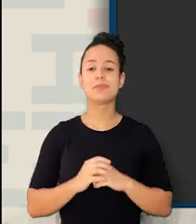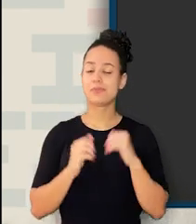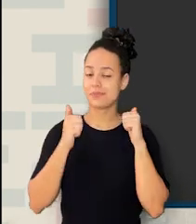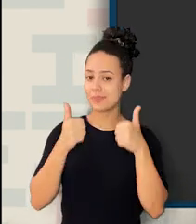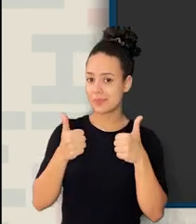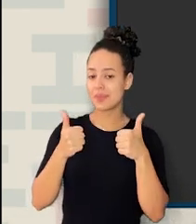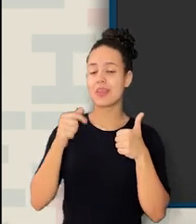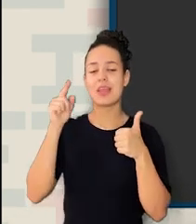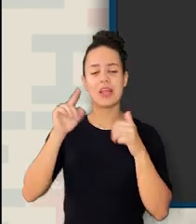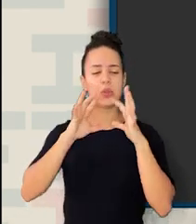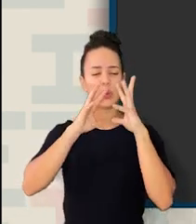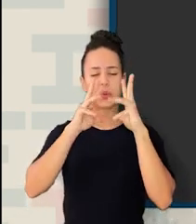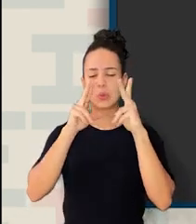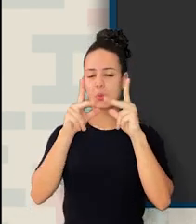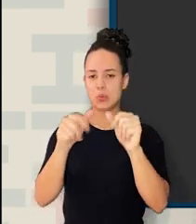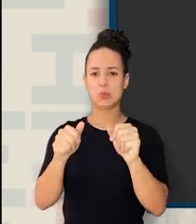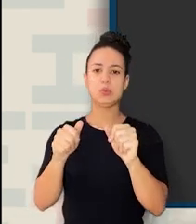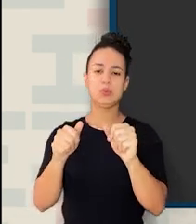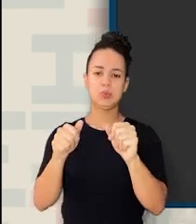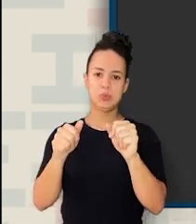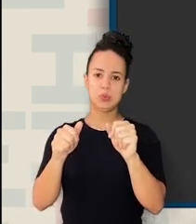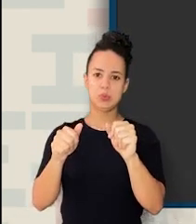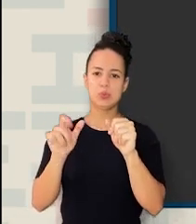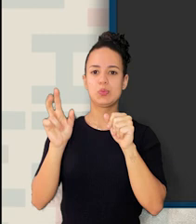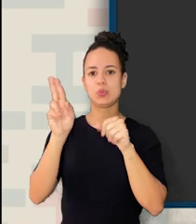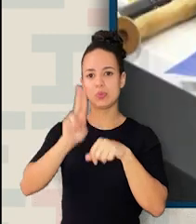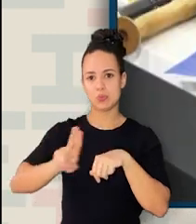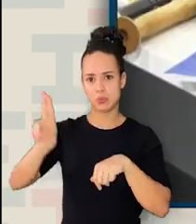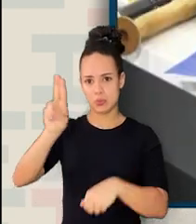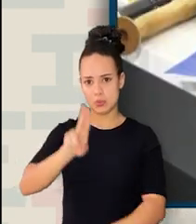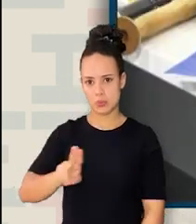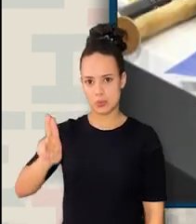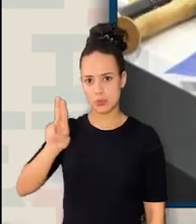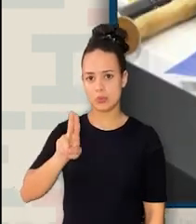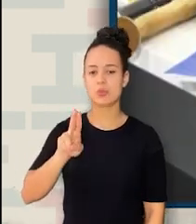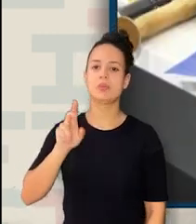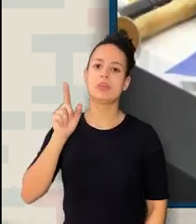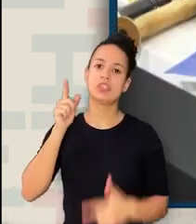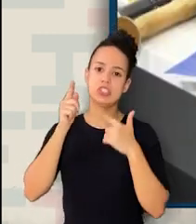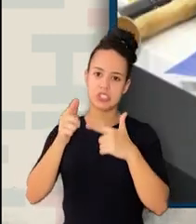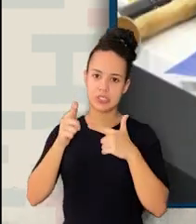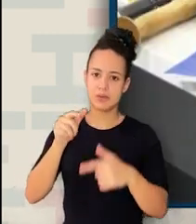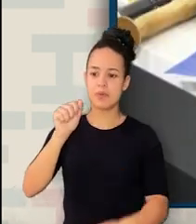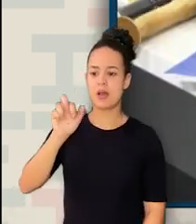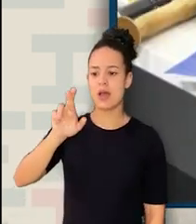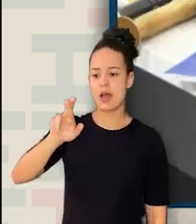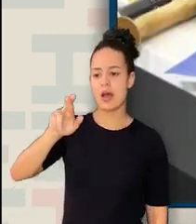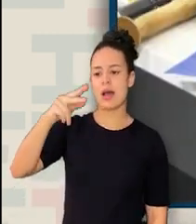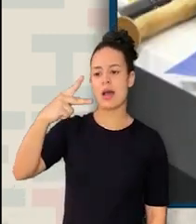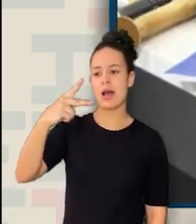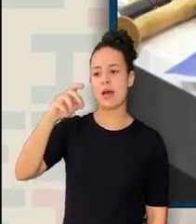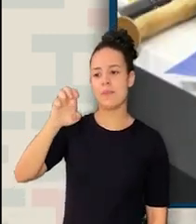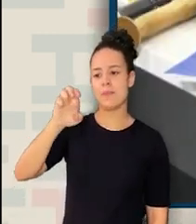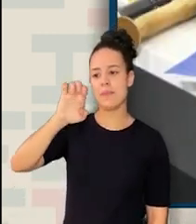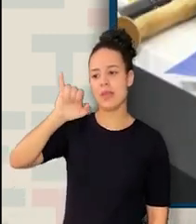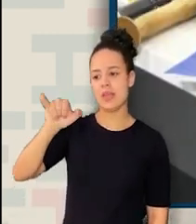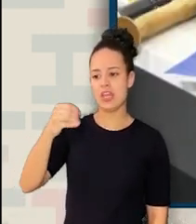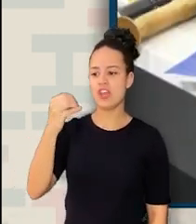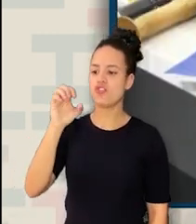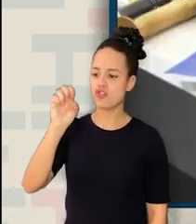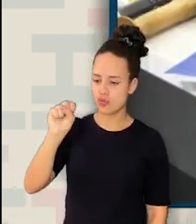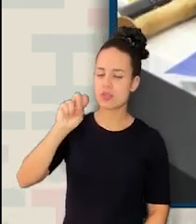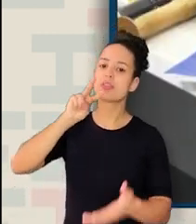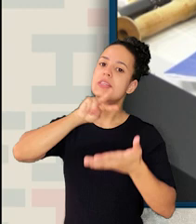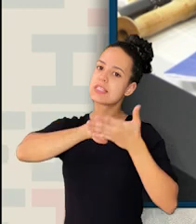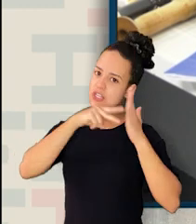Certo? Isso com todos os arpejos. Arpejos eu chamei de acordes, né? Mas o arpejo, ele é um acorde